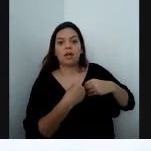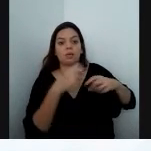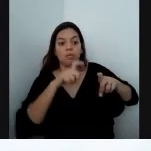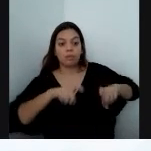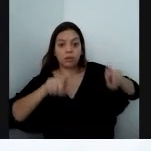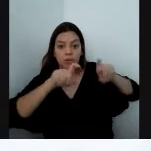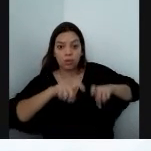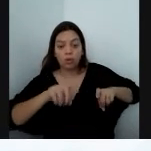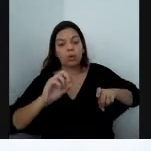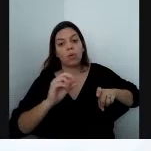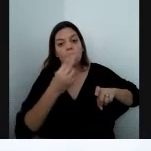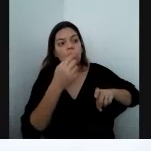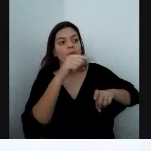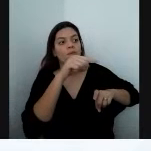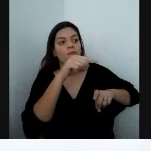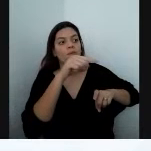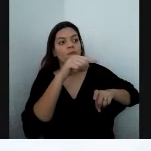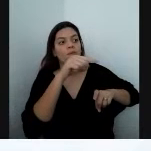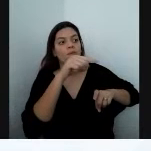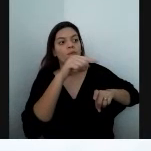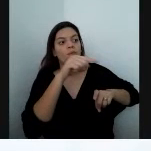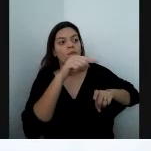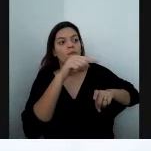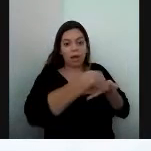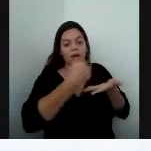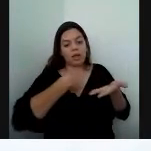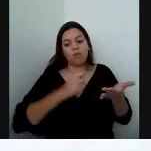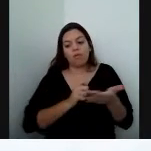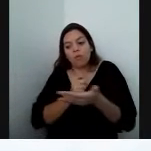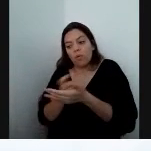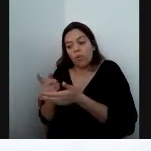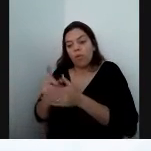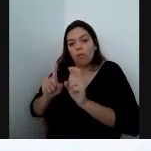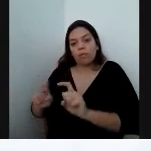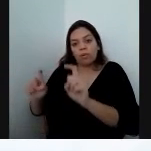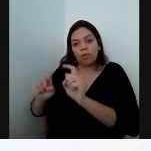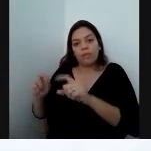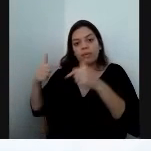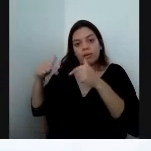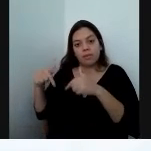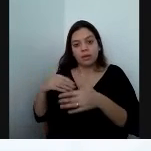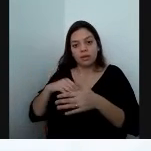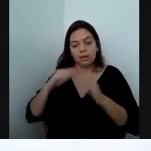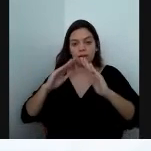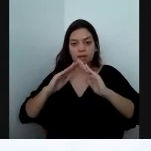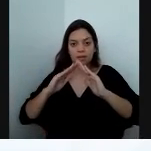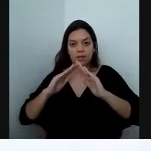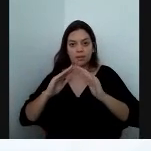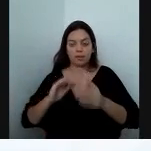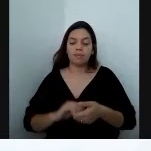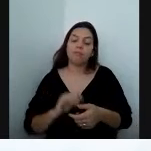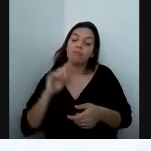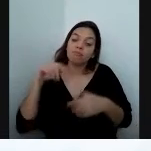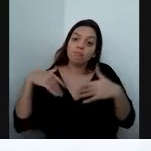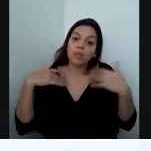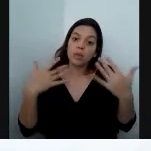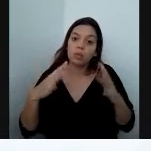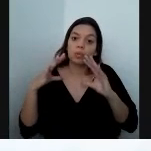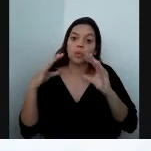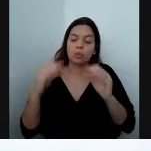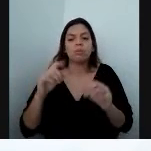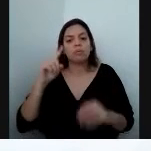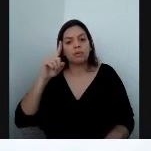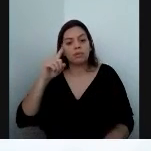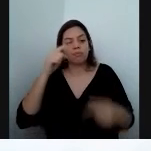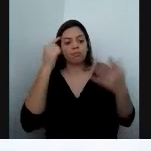ceder material. Então, esse é um aspecto muito importante que não pode ser relevado, né? Sim. Tem a questão da jornada, né? A